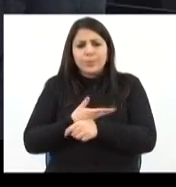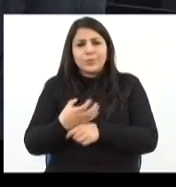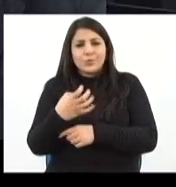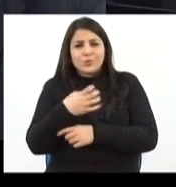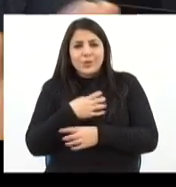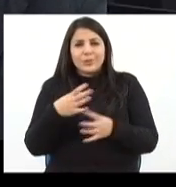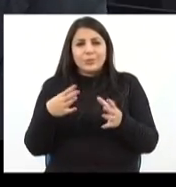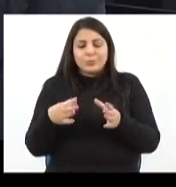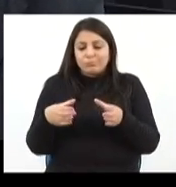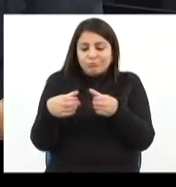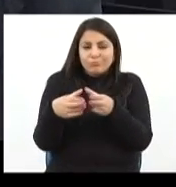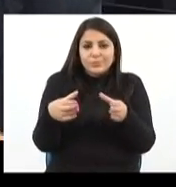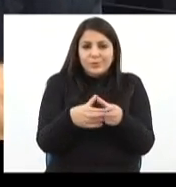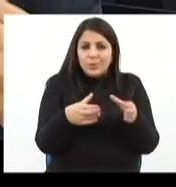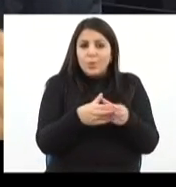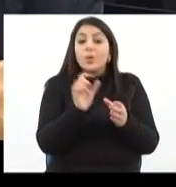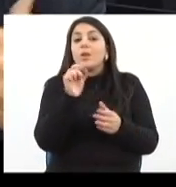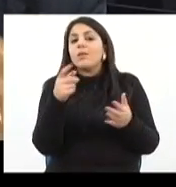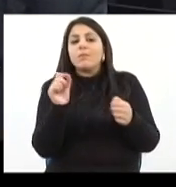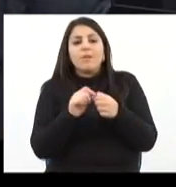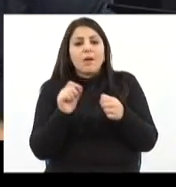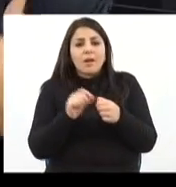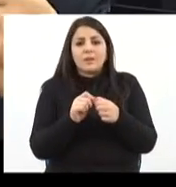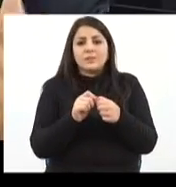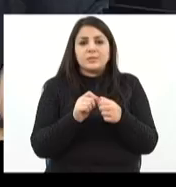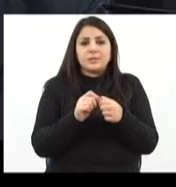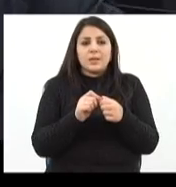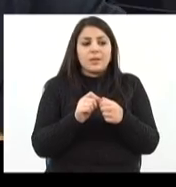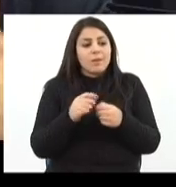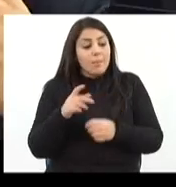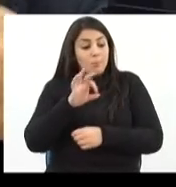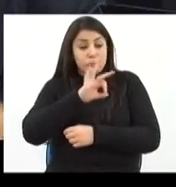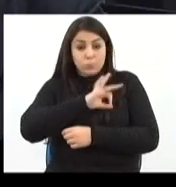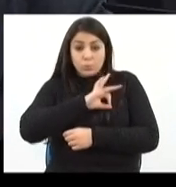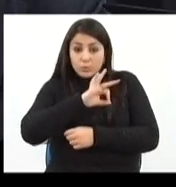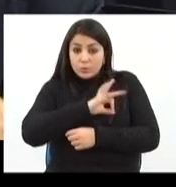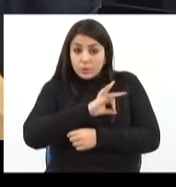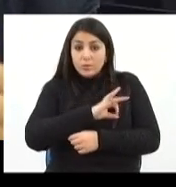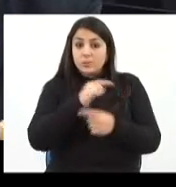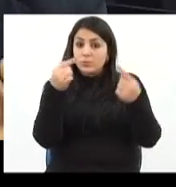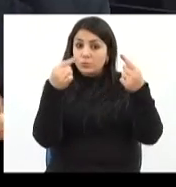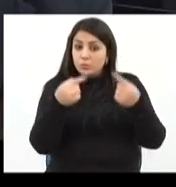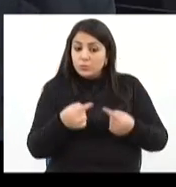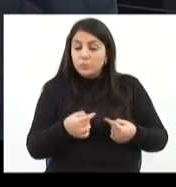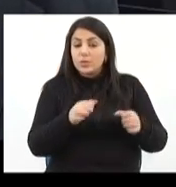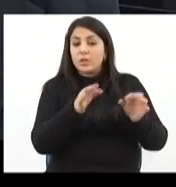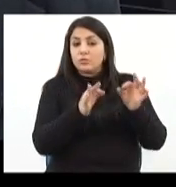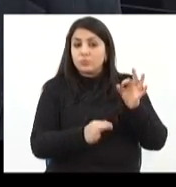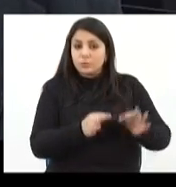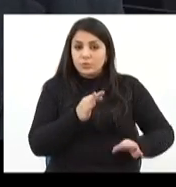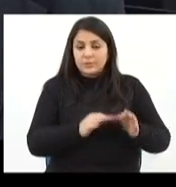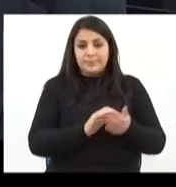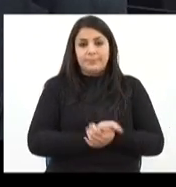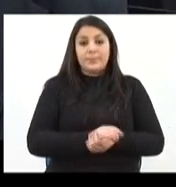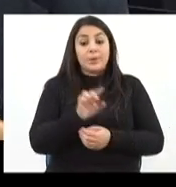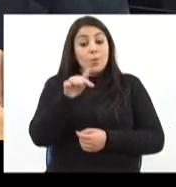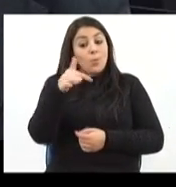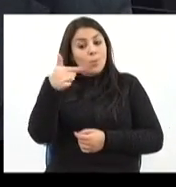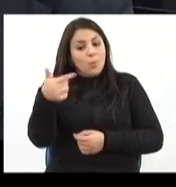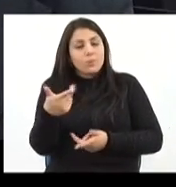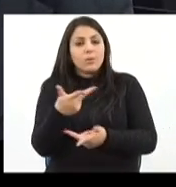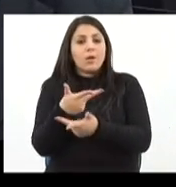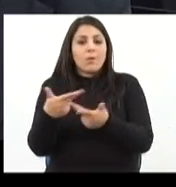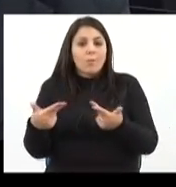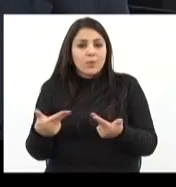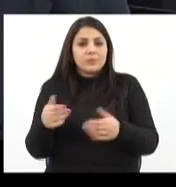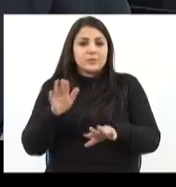paradigma punitivo. E aí o que se faz? Aparelhamento das polícias e tal, da estrutura do judiciário. Há um outro